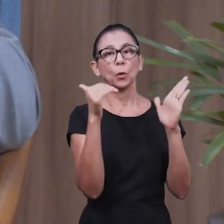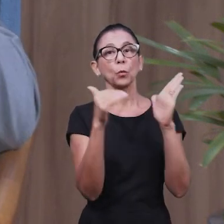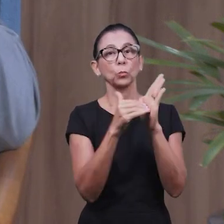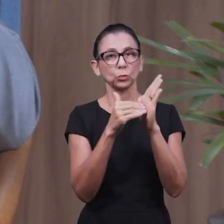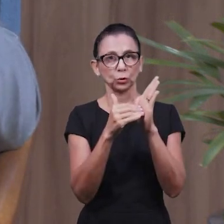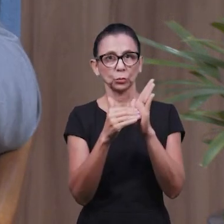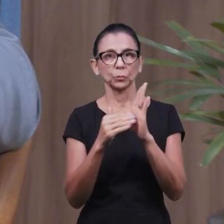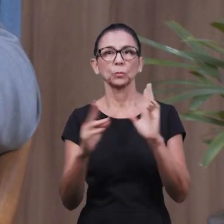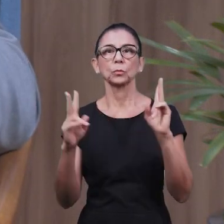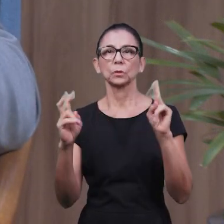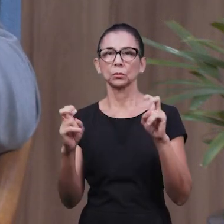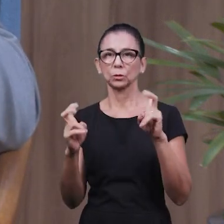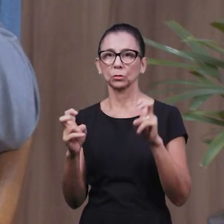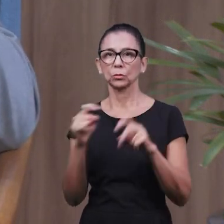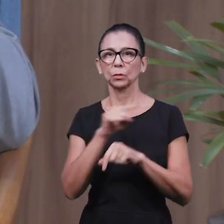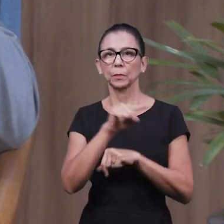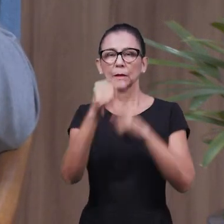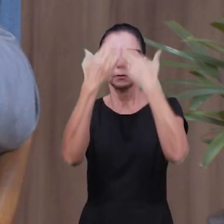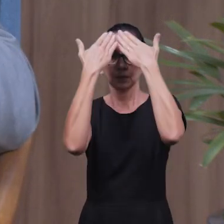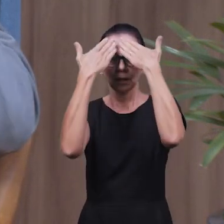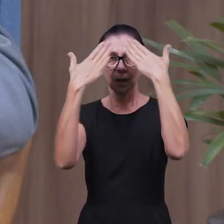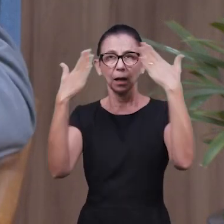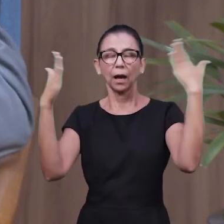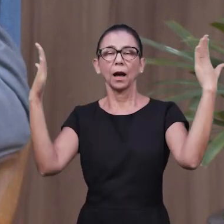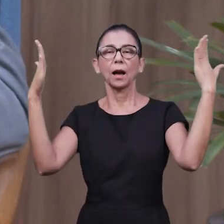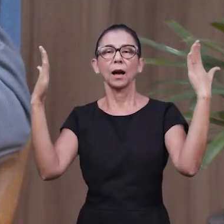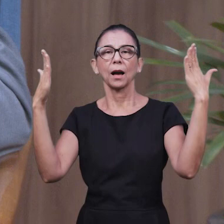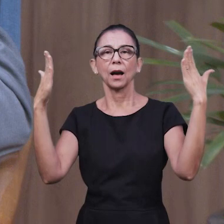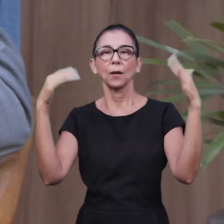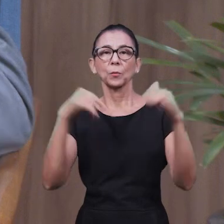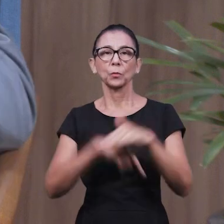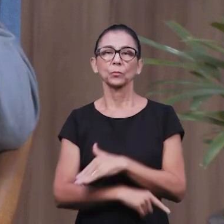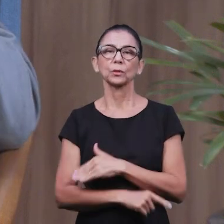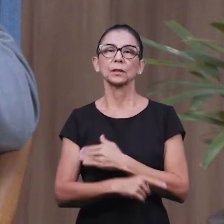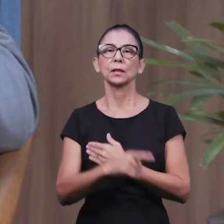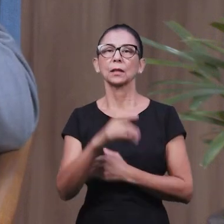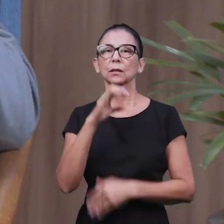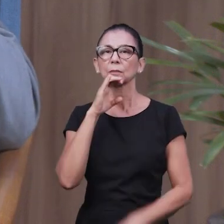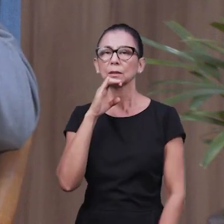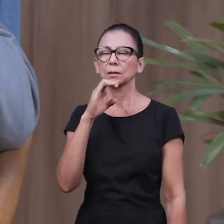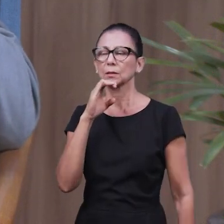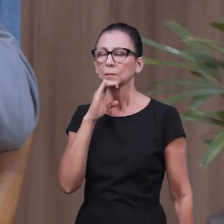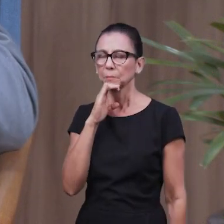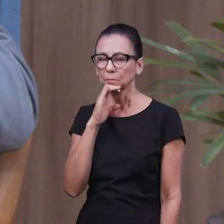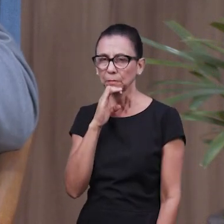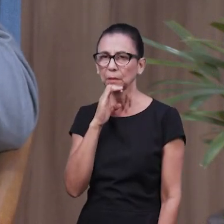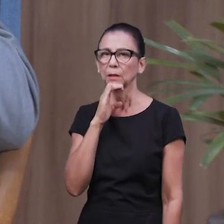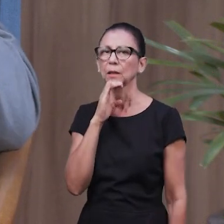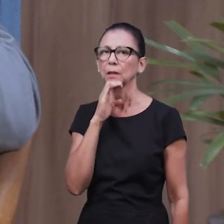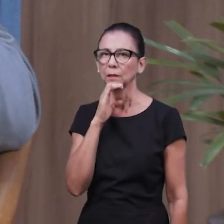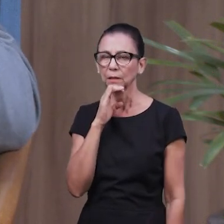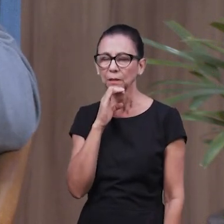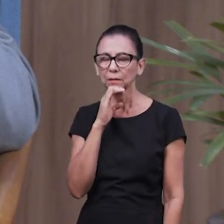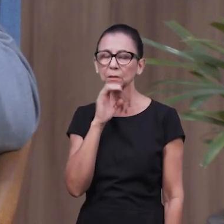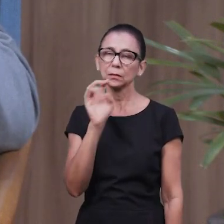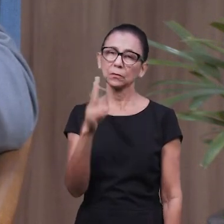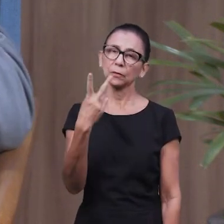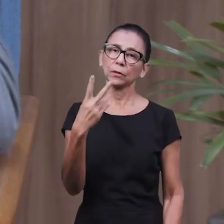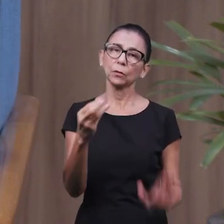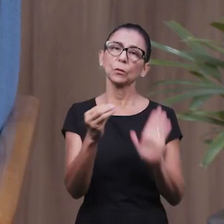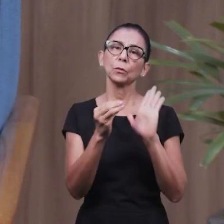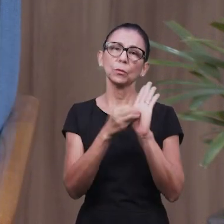seu entendimento, o seu alcance, para que você possa aprofundar, para que você possa ter mais um conteúdo produzido por nós